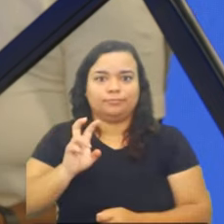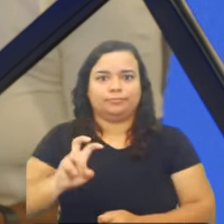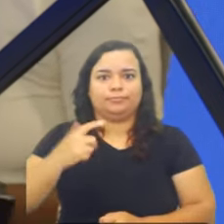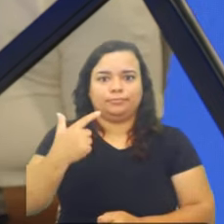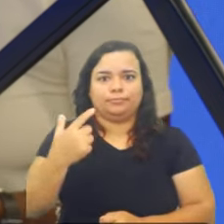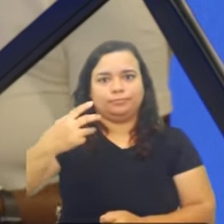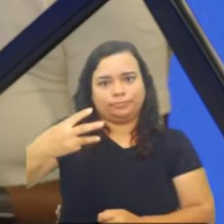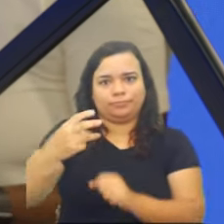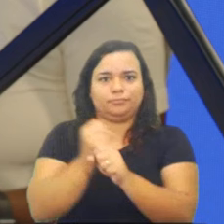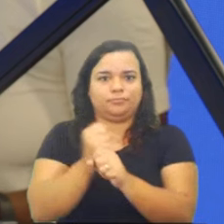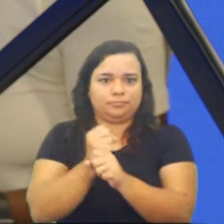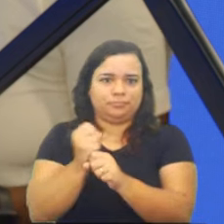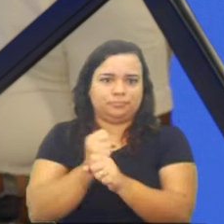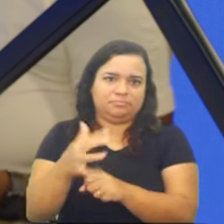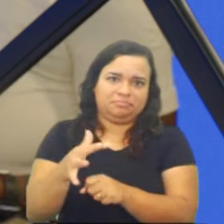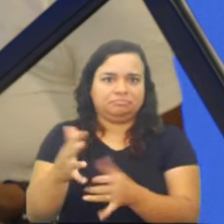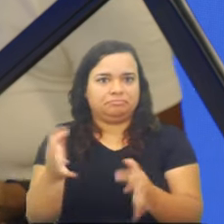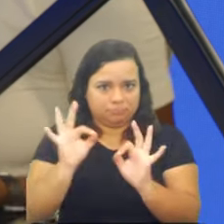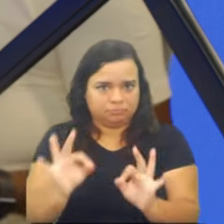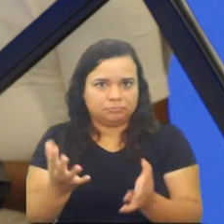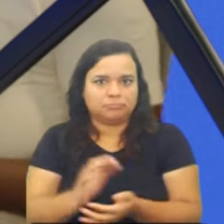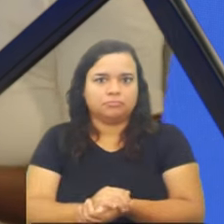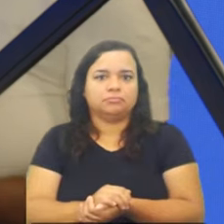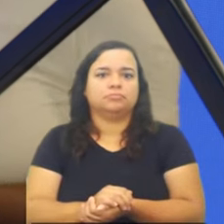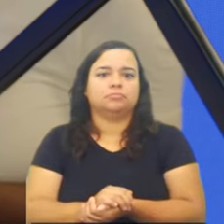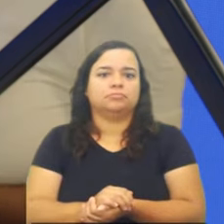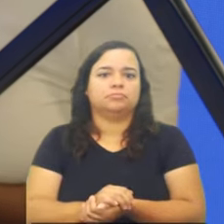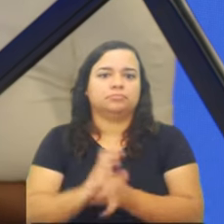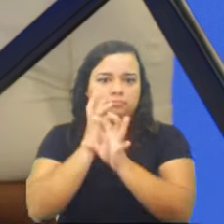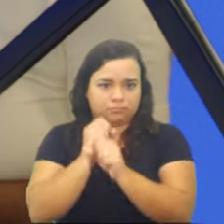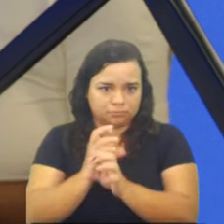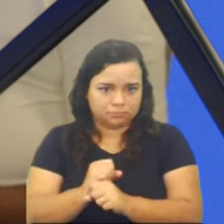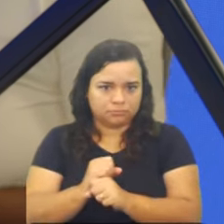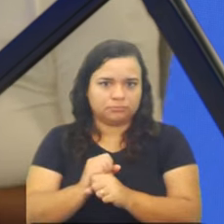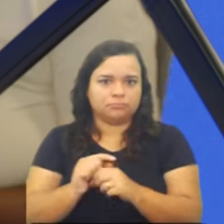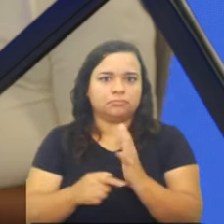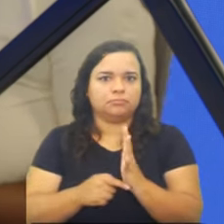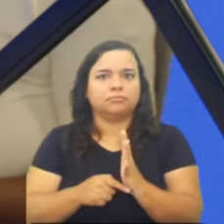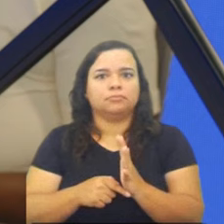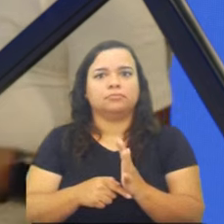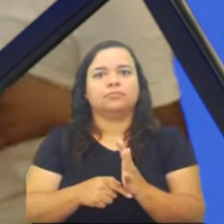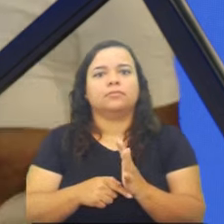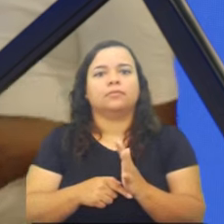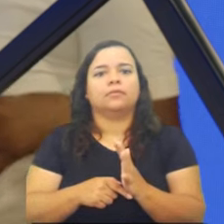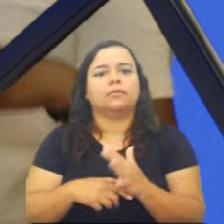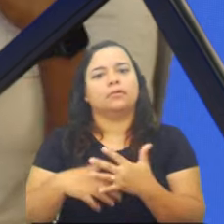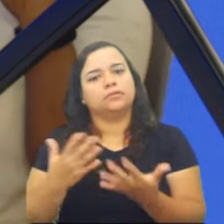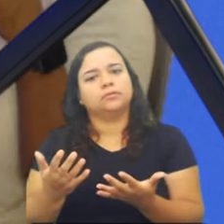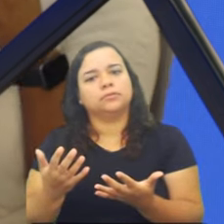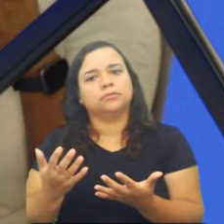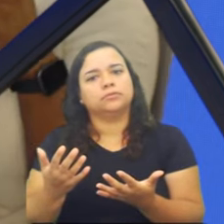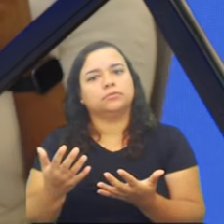de 523 anos né isso certo 523 anos tô fazendo conta direita aprendi a fazer conta 523